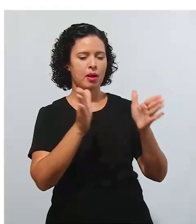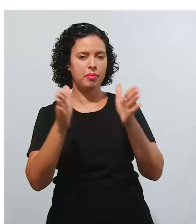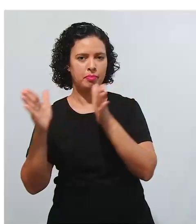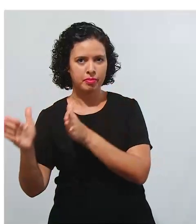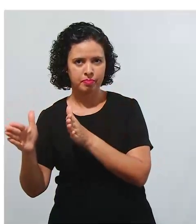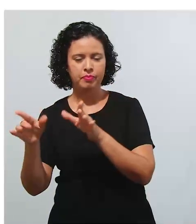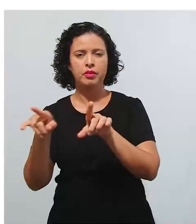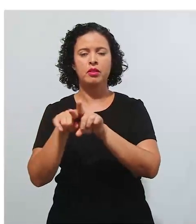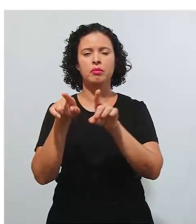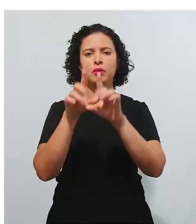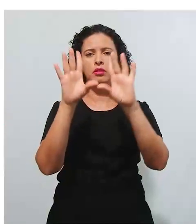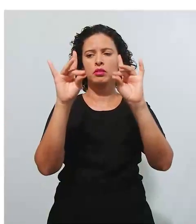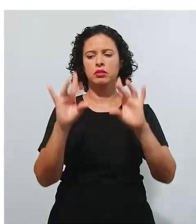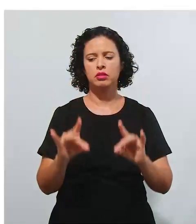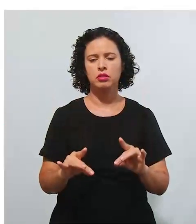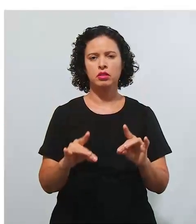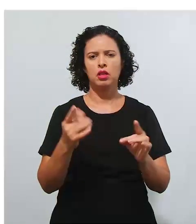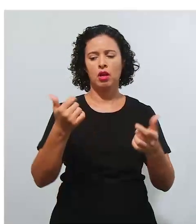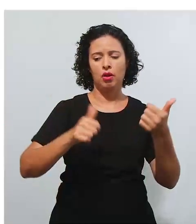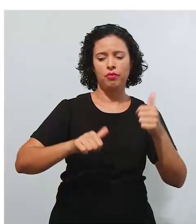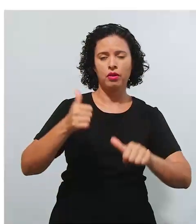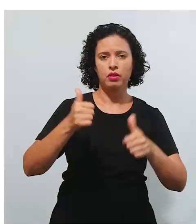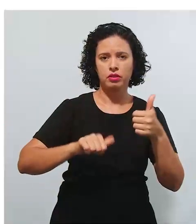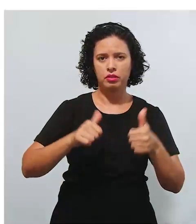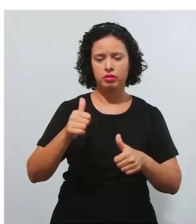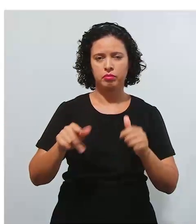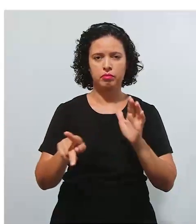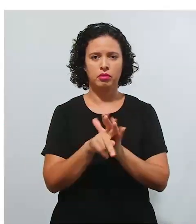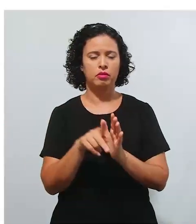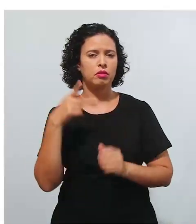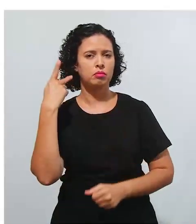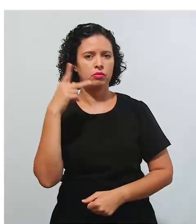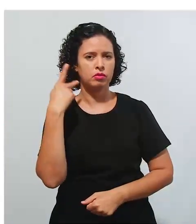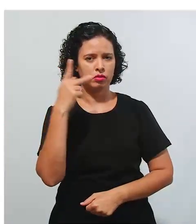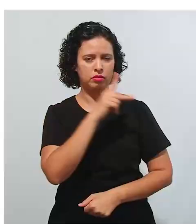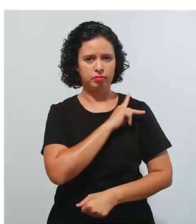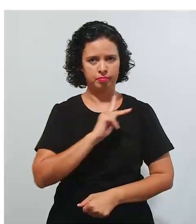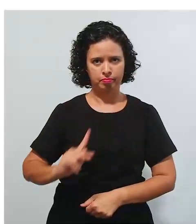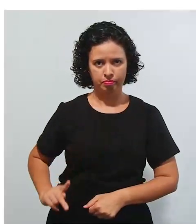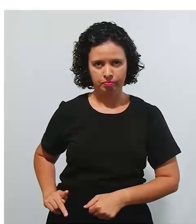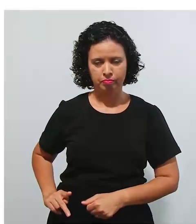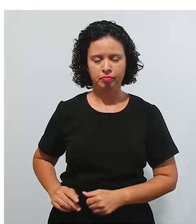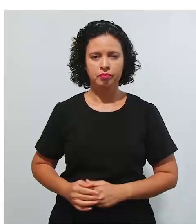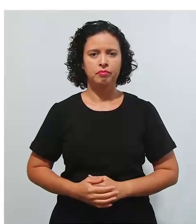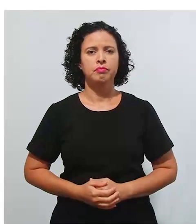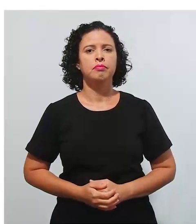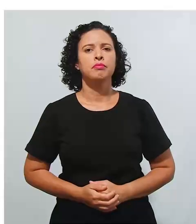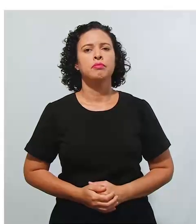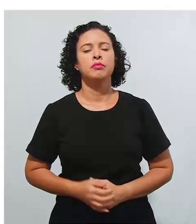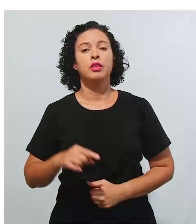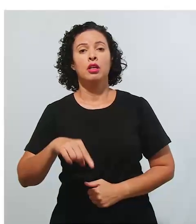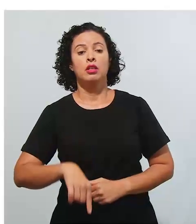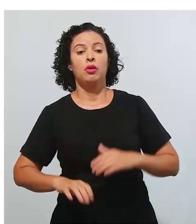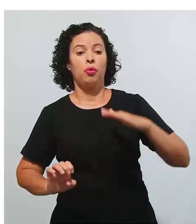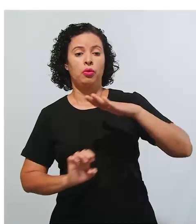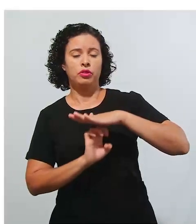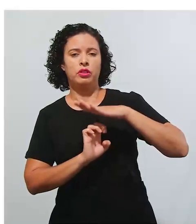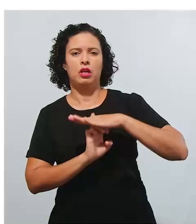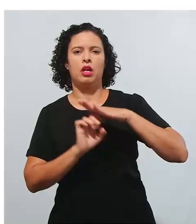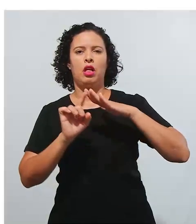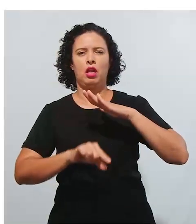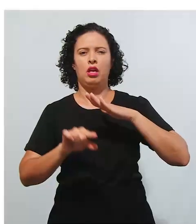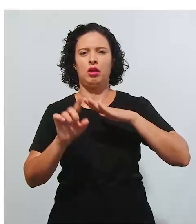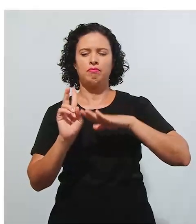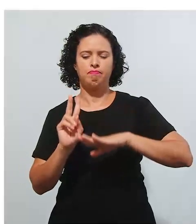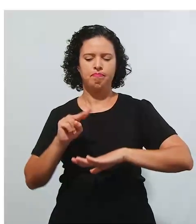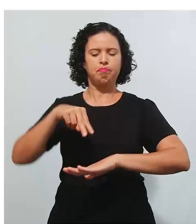pública e descrever as formas de avaliação das políticas públicas. Bom, o Estado é o